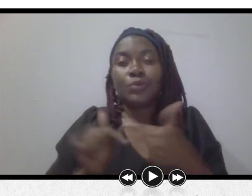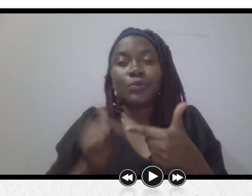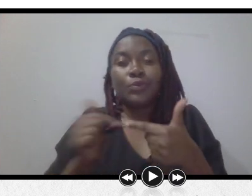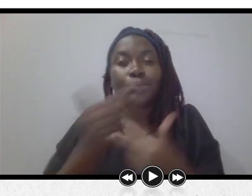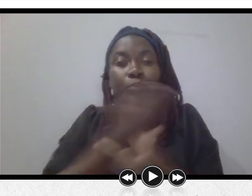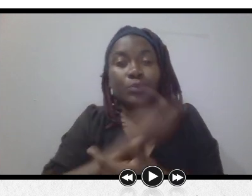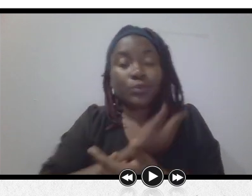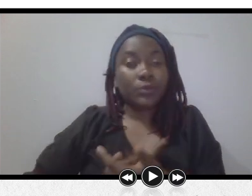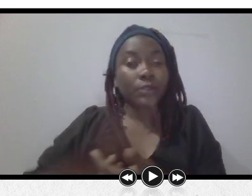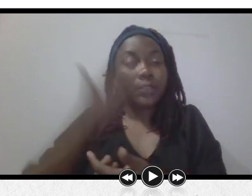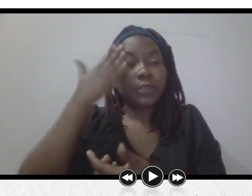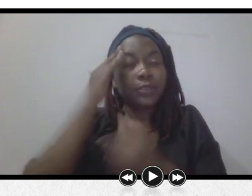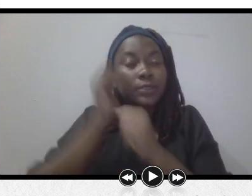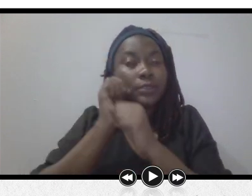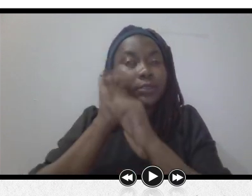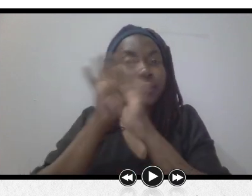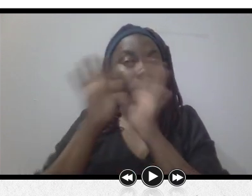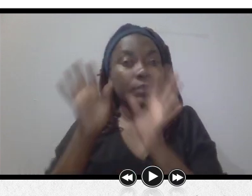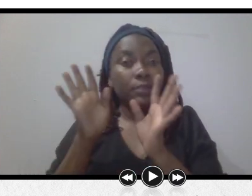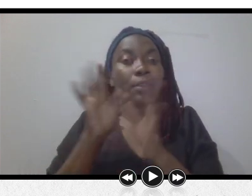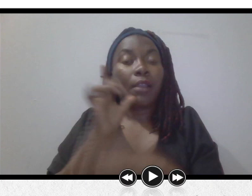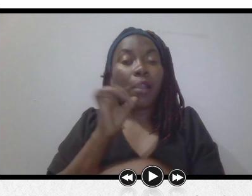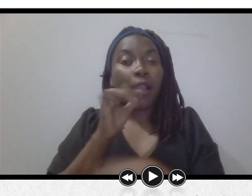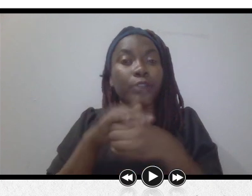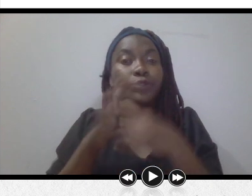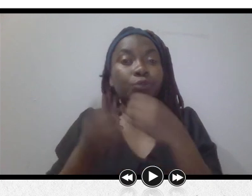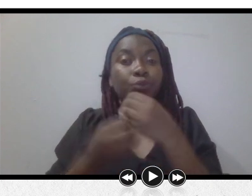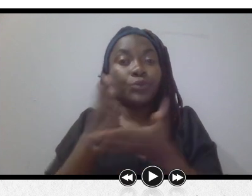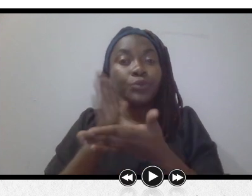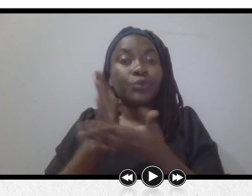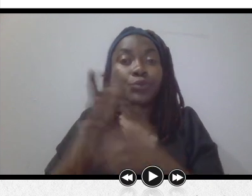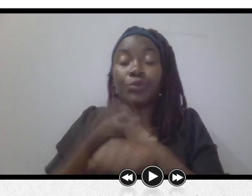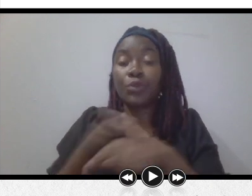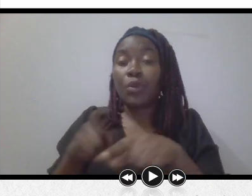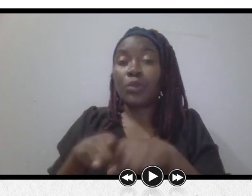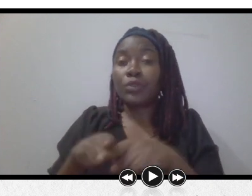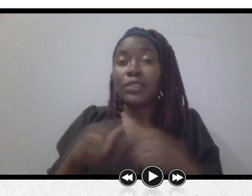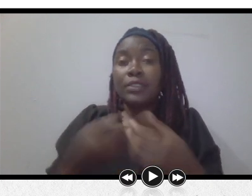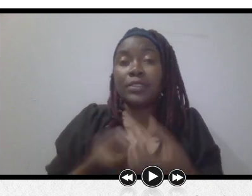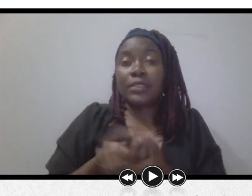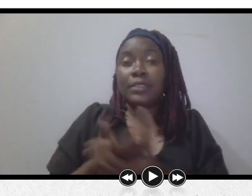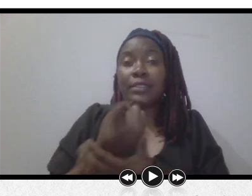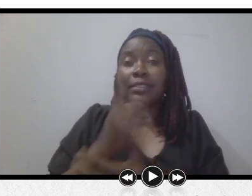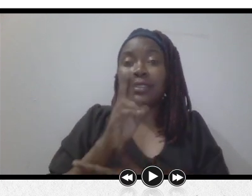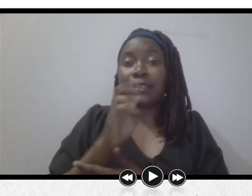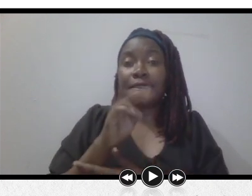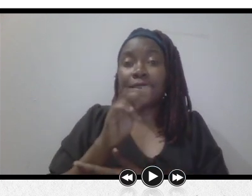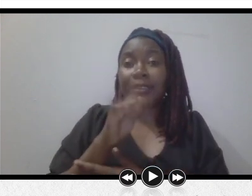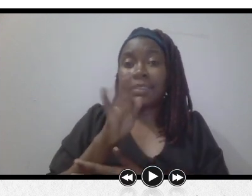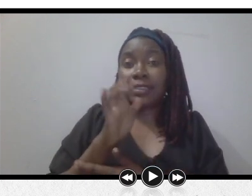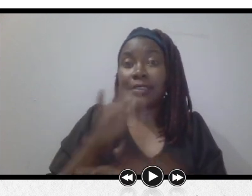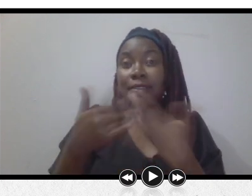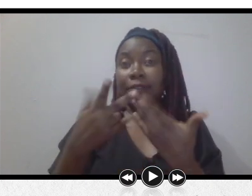né, que são compreendidos por água, esgoto, resíduos sólidos e drenagem urbana, né? Então, aqui, quando